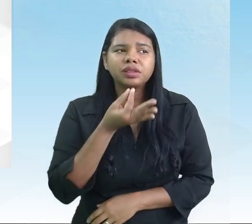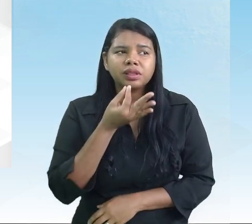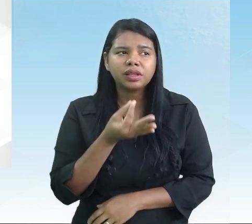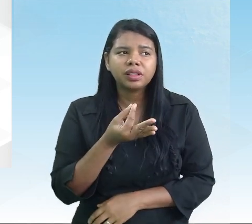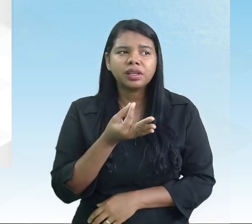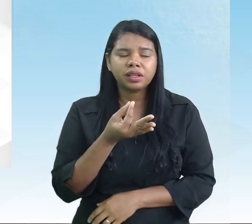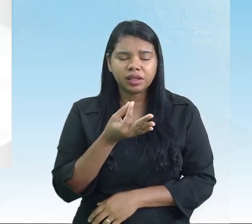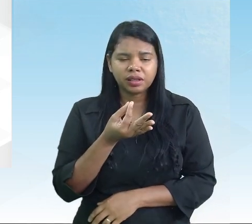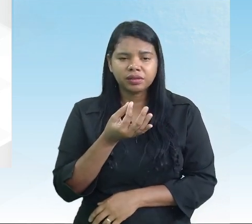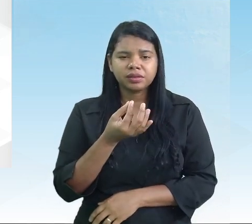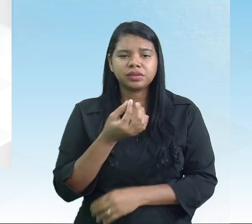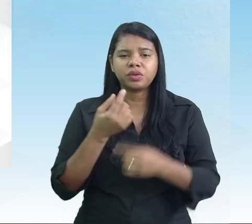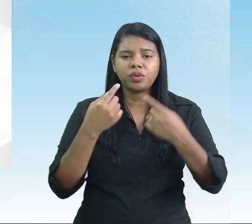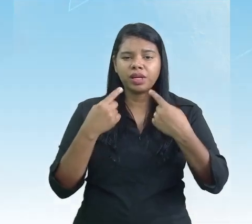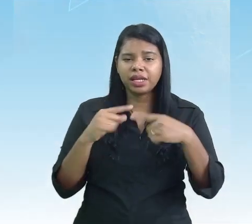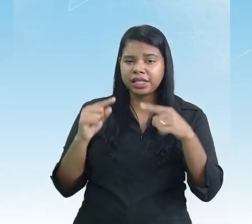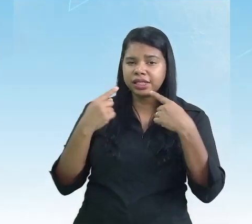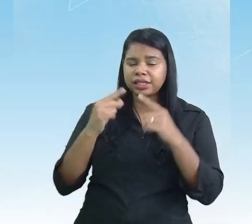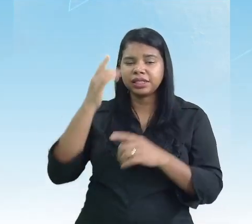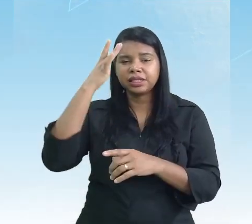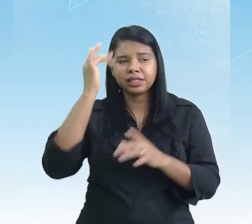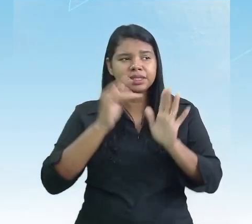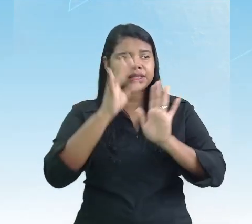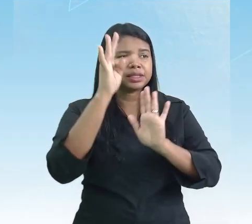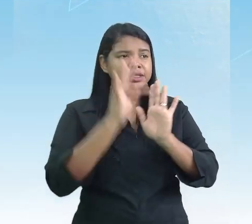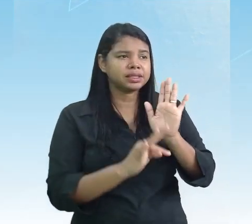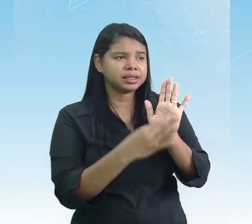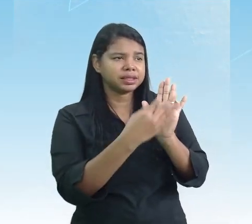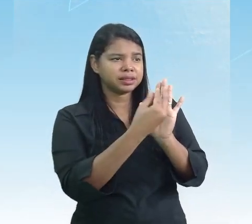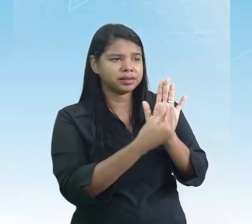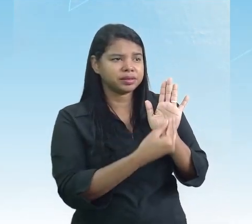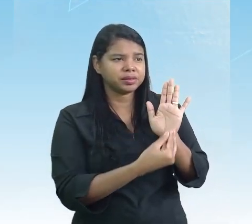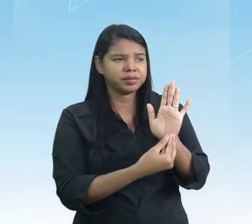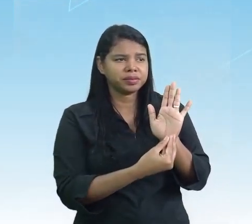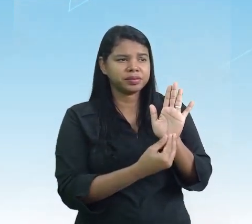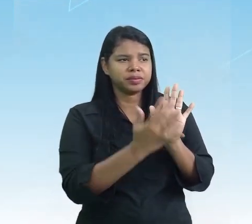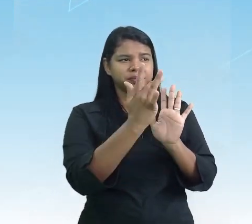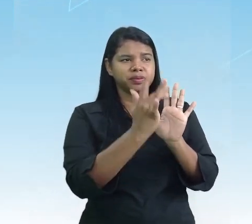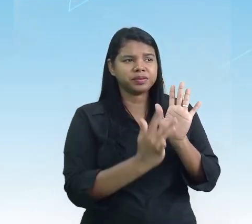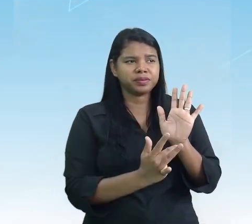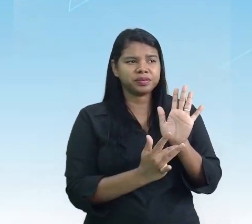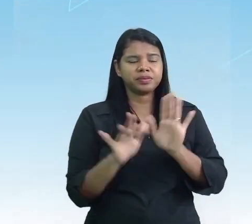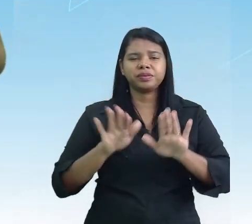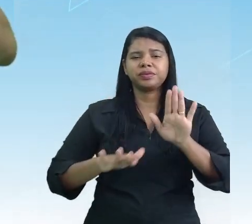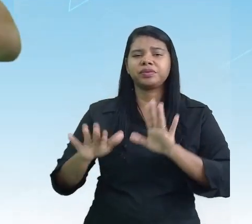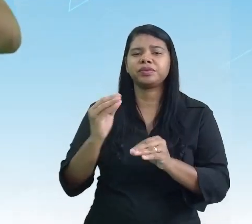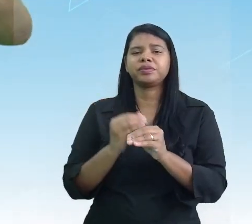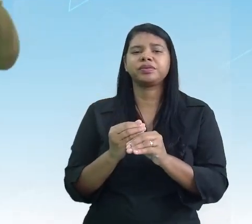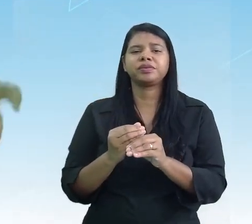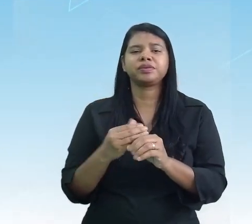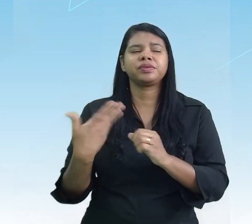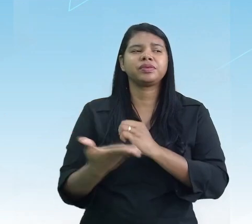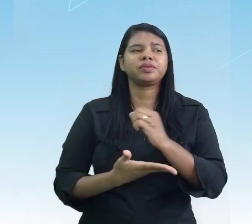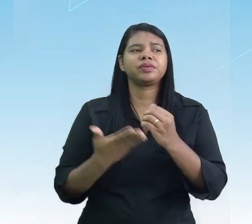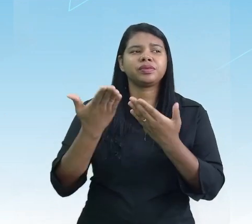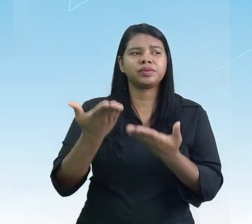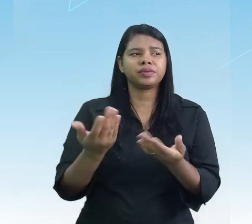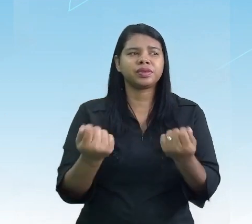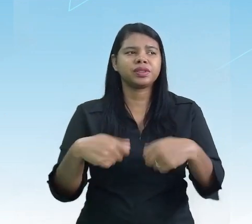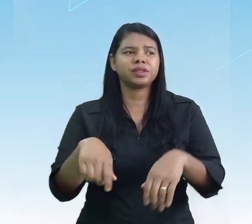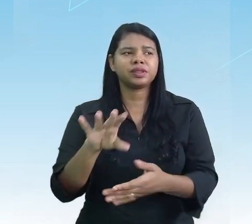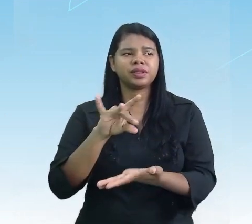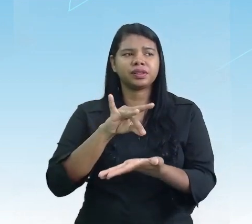argumentos, a criticidade, ser crítico. Então, são esses os cuidados básicos para que você